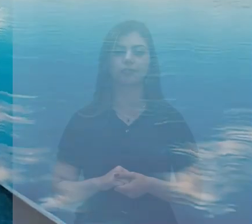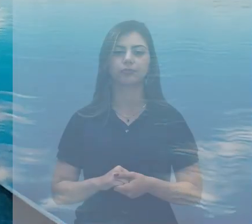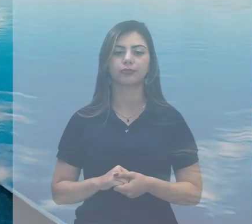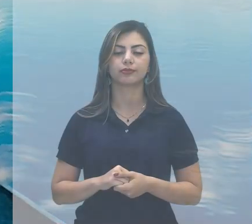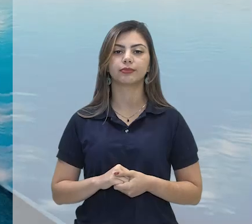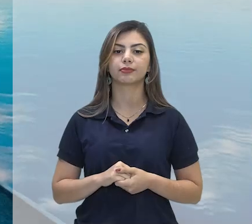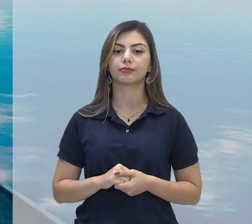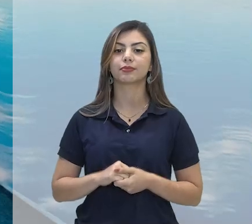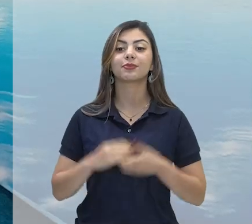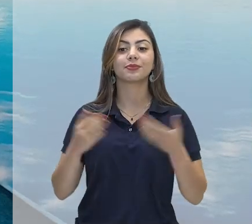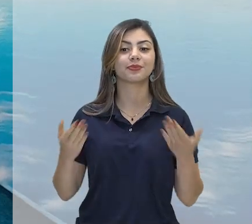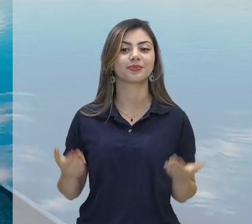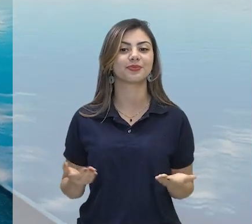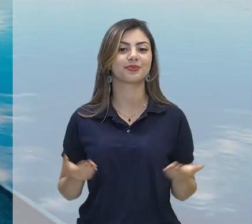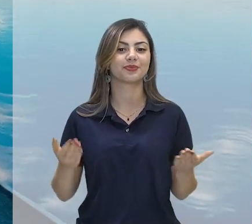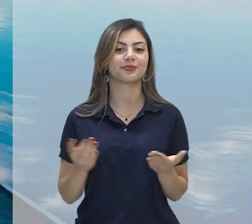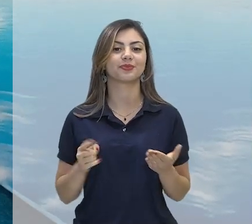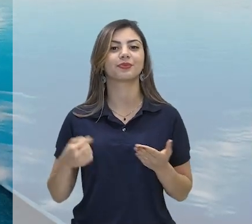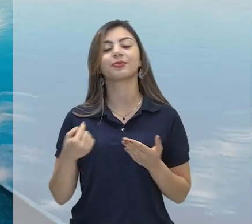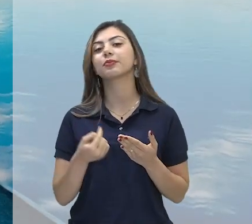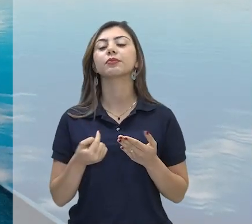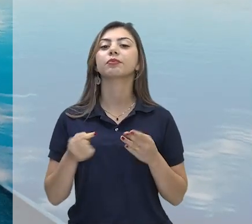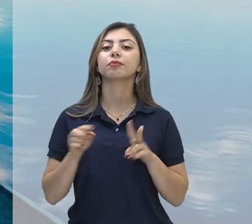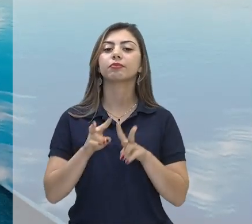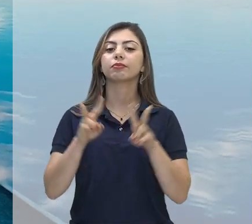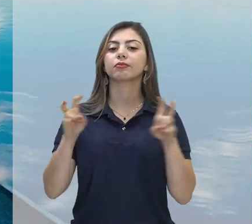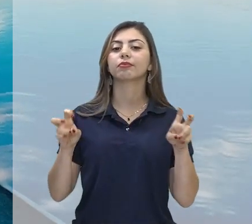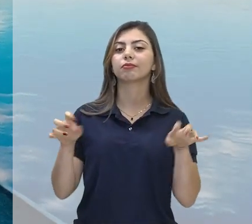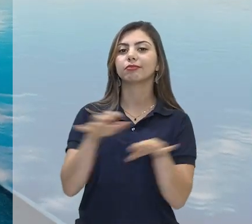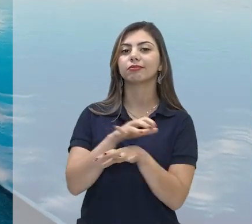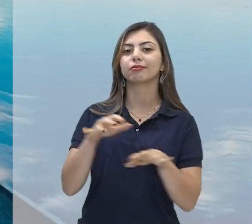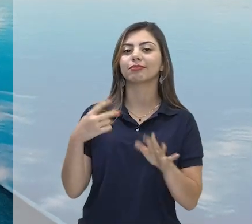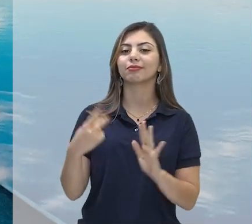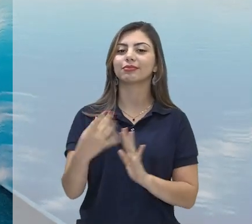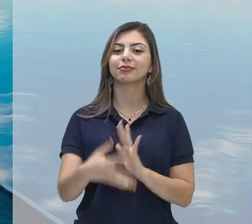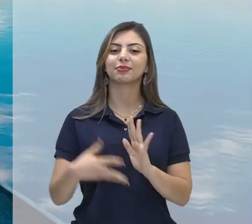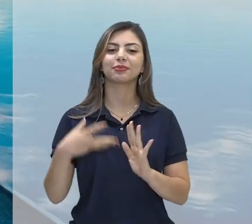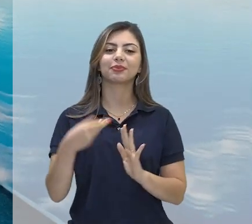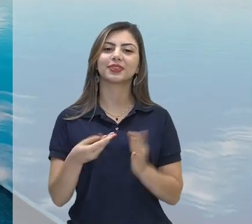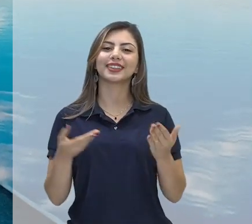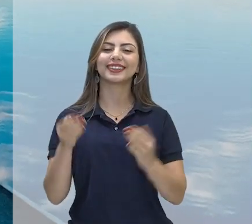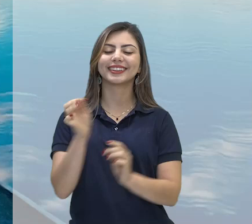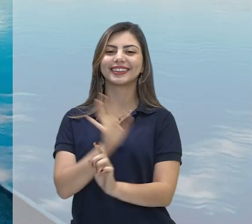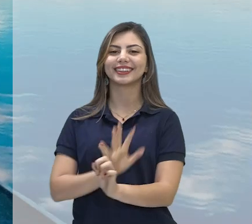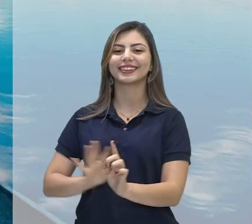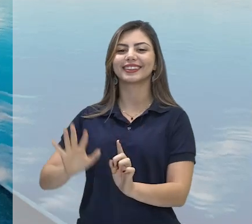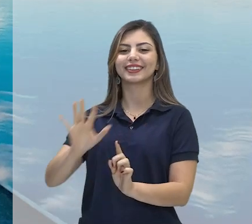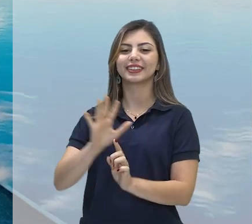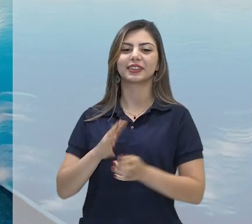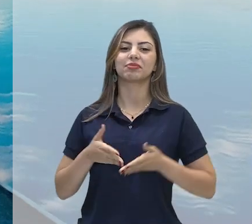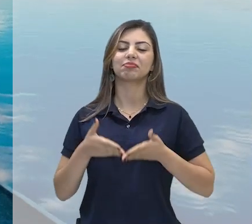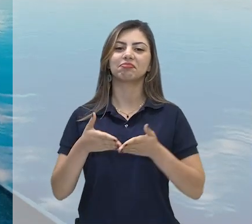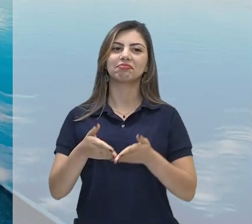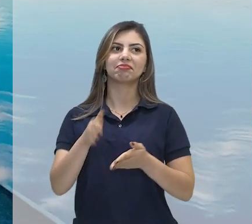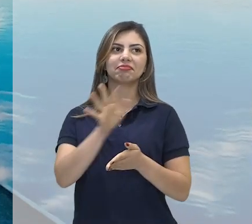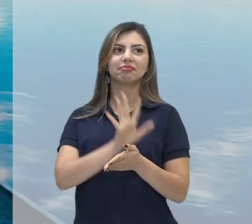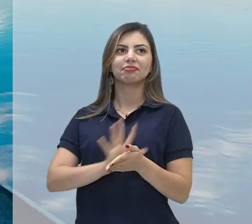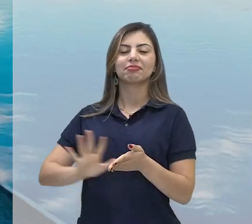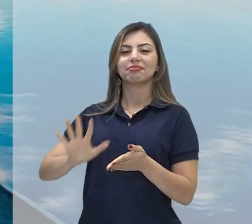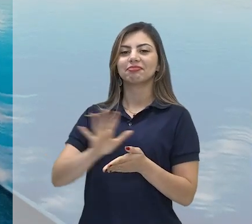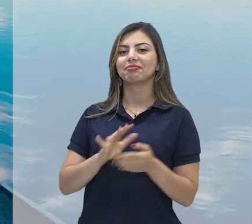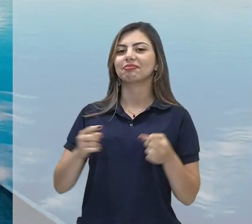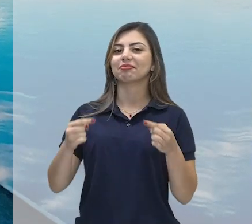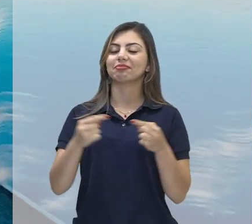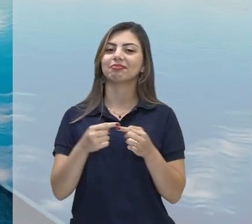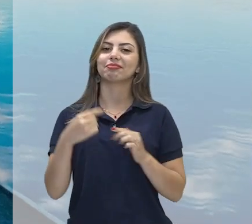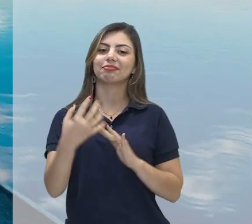Para falarmos sobre o bioma da Amazônia, nada melhor do que estarmos aqui, num cenário típico da floresta e